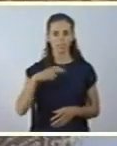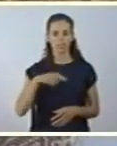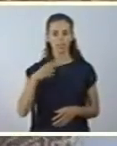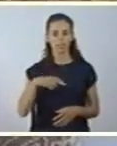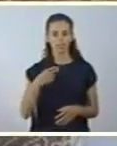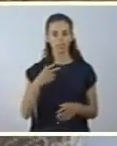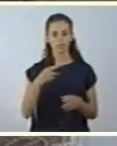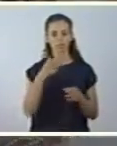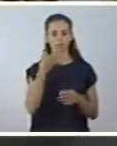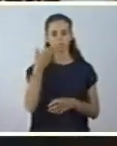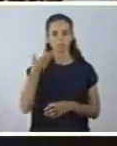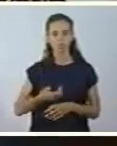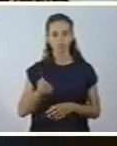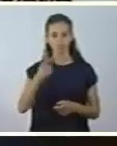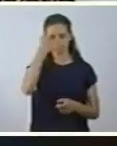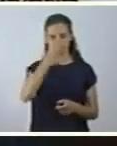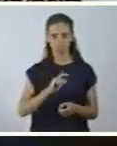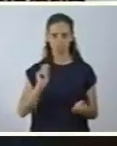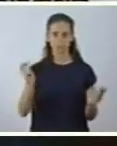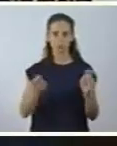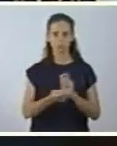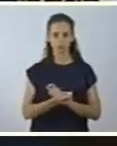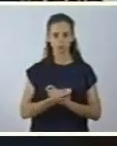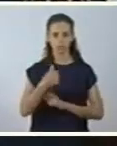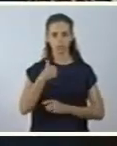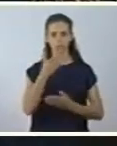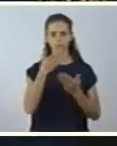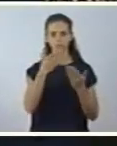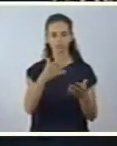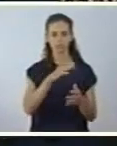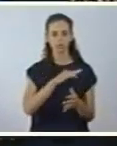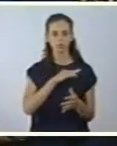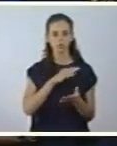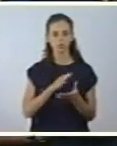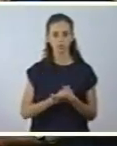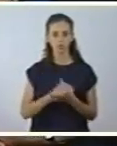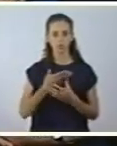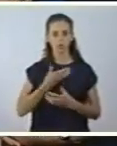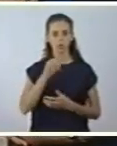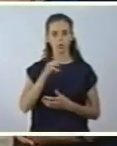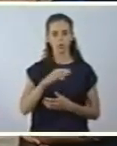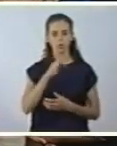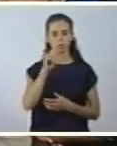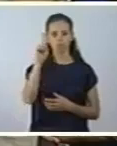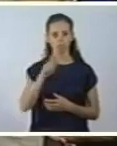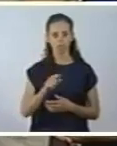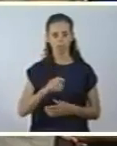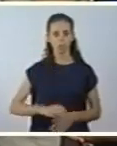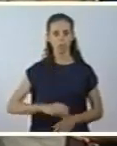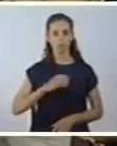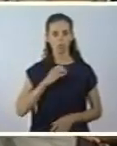Enriquecidos pela experiência da transfiguração, agradecemos ao Senhor o dom da fé e da